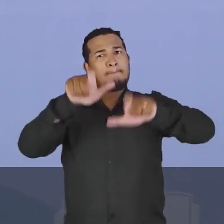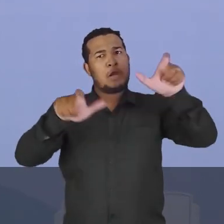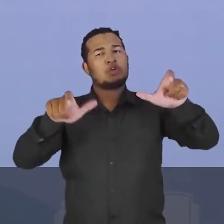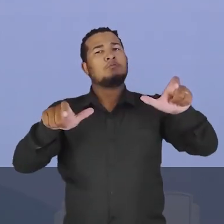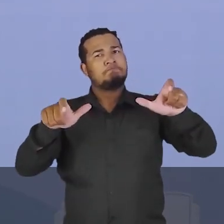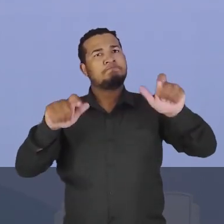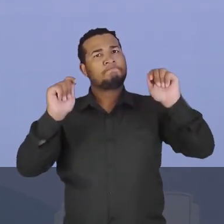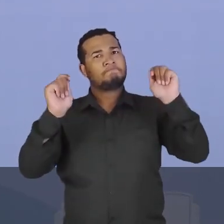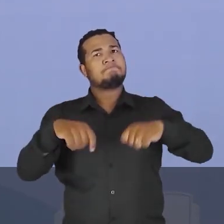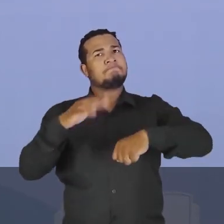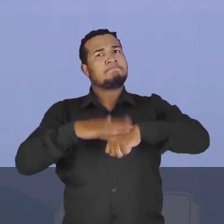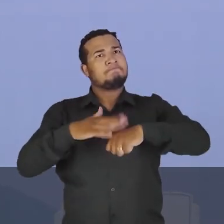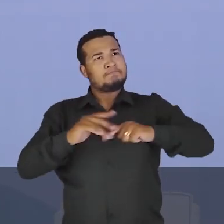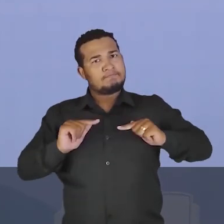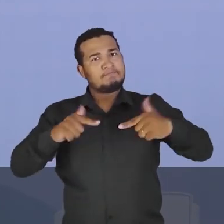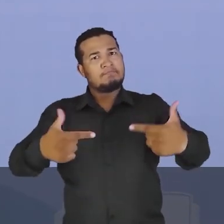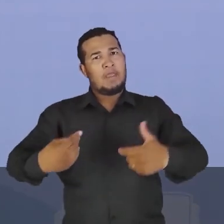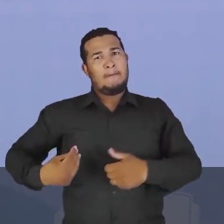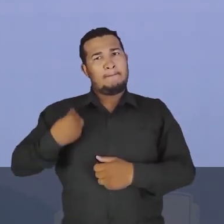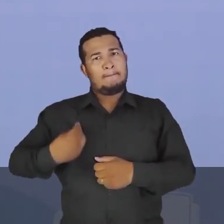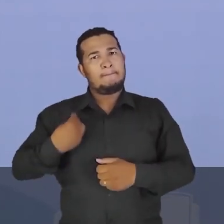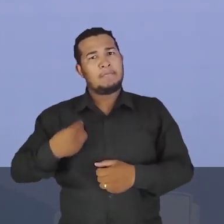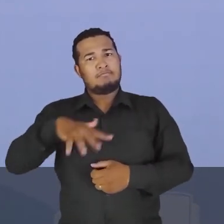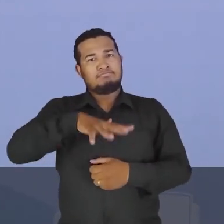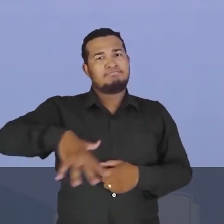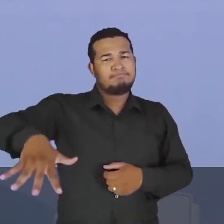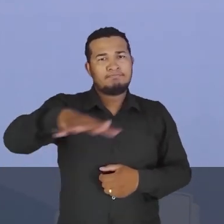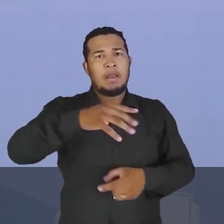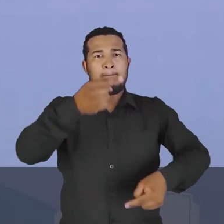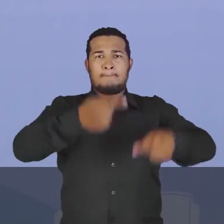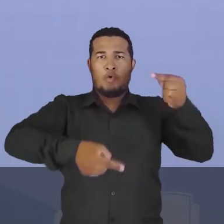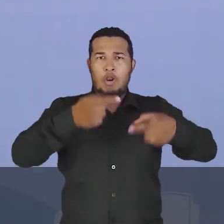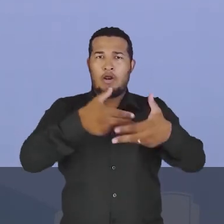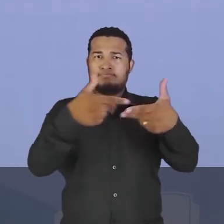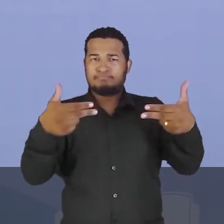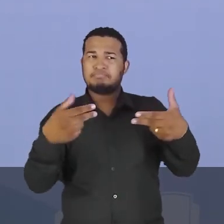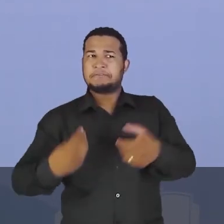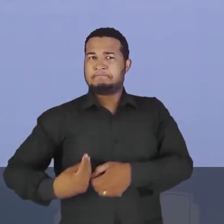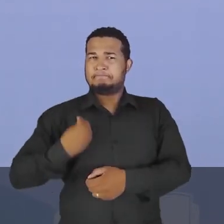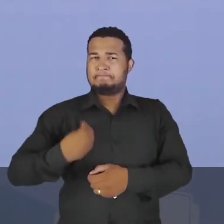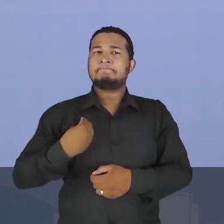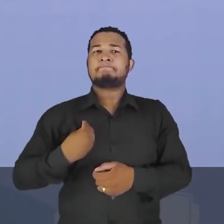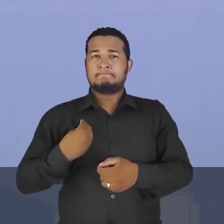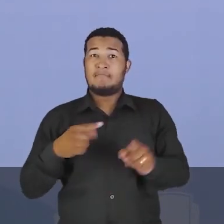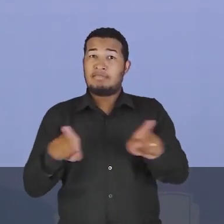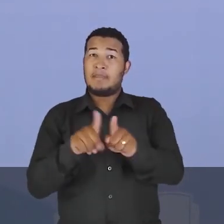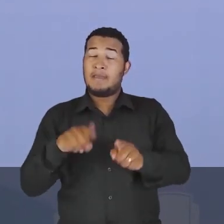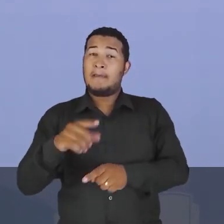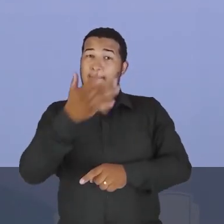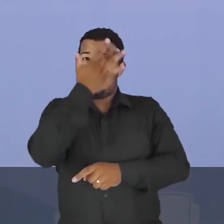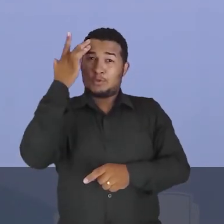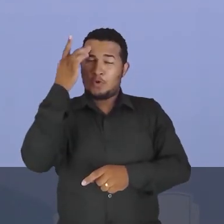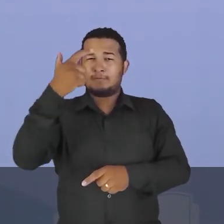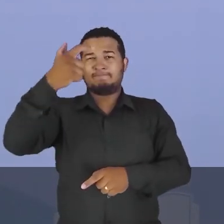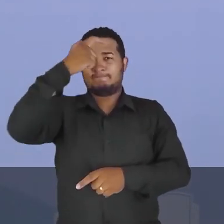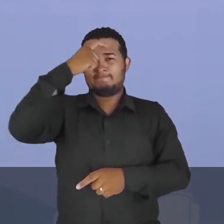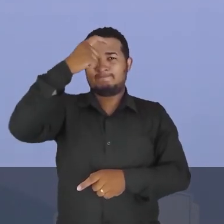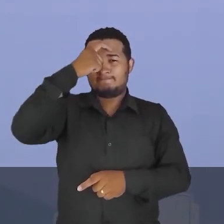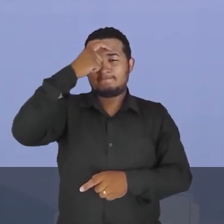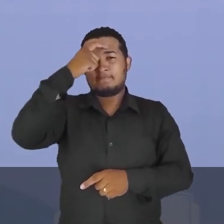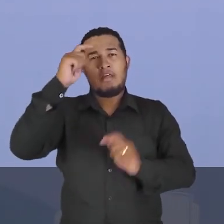que ativamente participam da vida pública, da vida política e assim somos pessoas mais conscientes